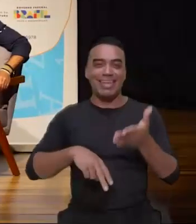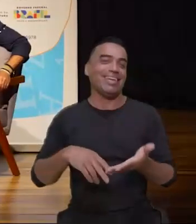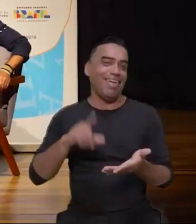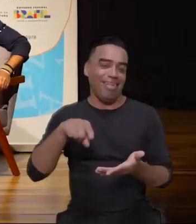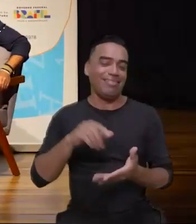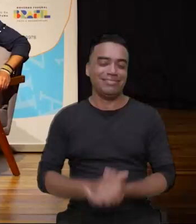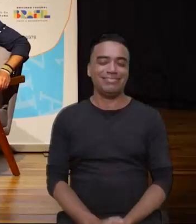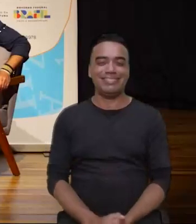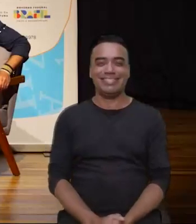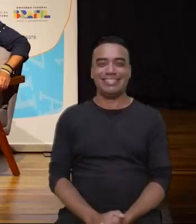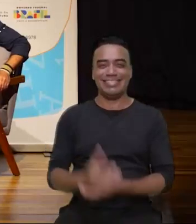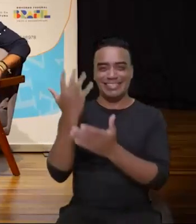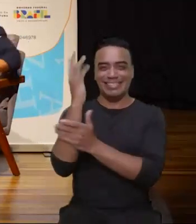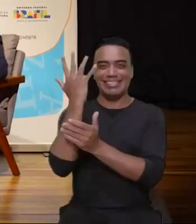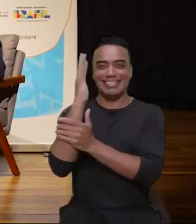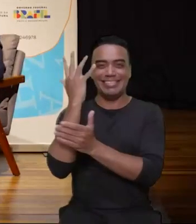É isso.